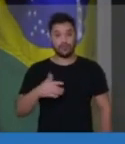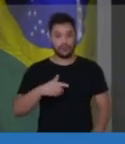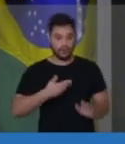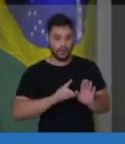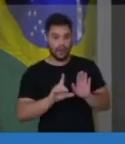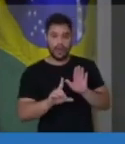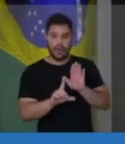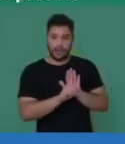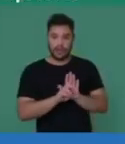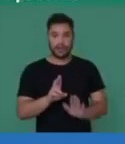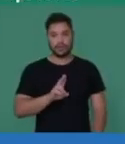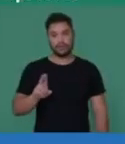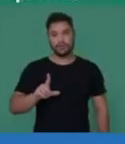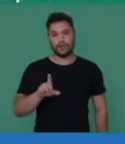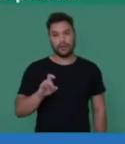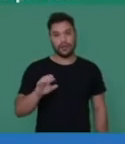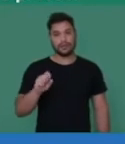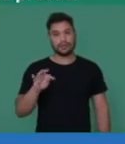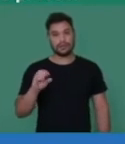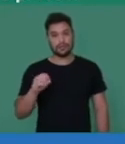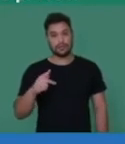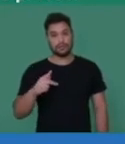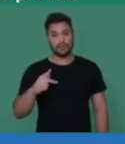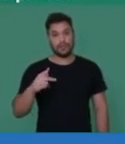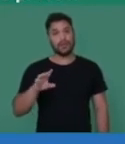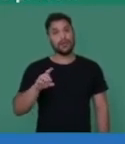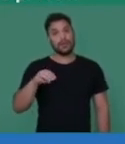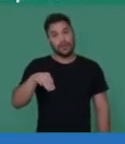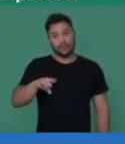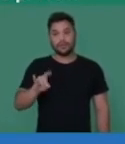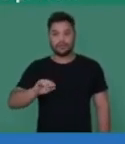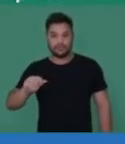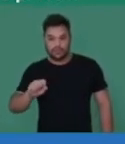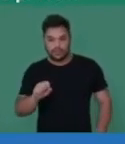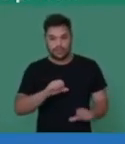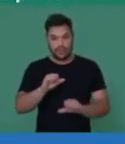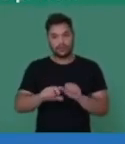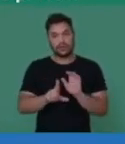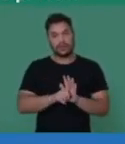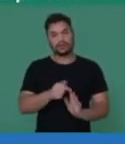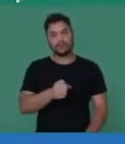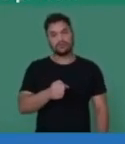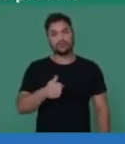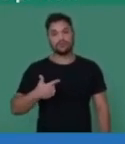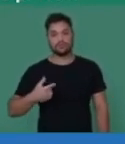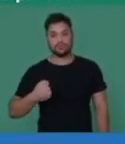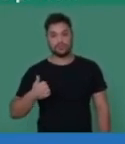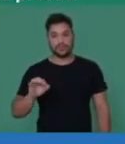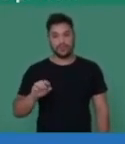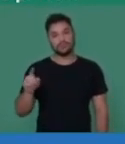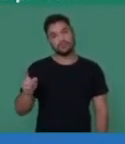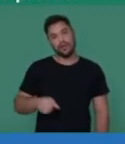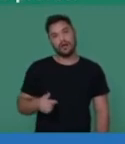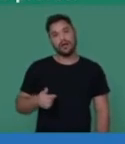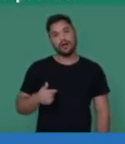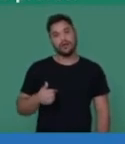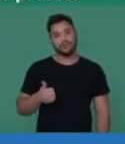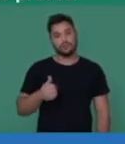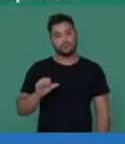lei, denominada Lei Sargento PM Dias, altera a Lei 7.210, de 11 de julho